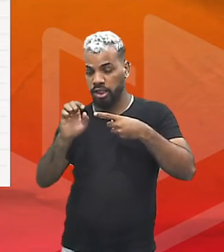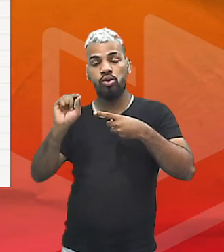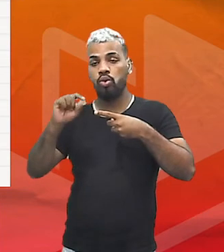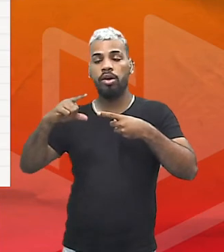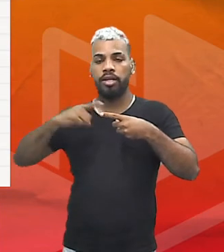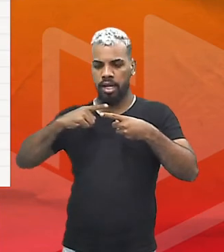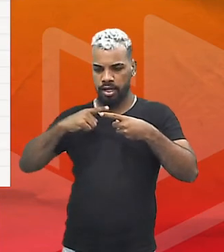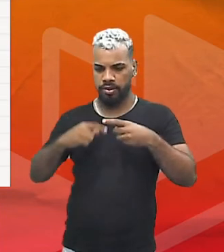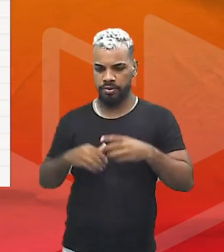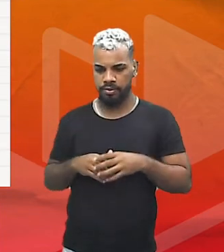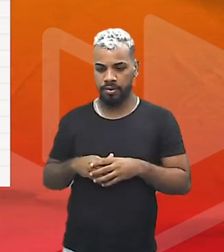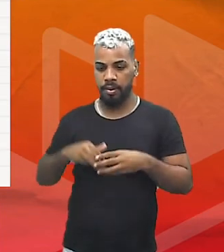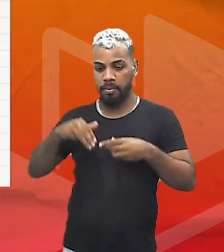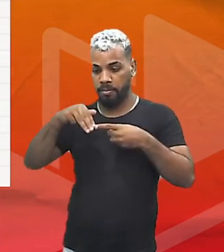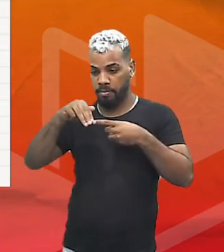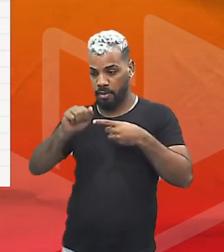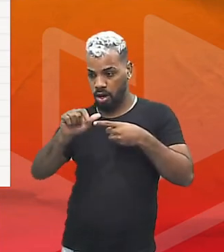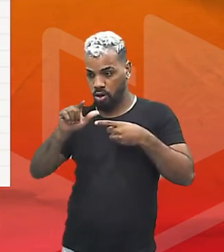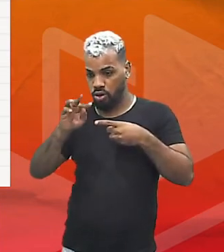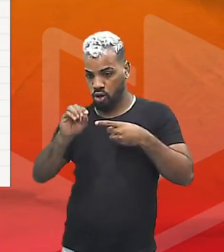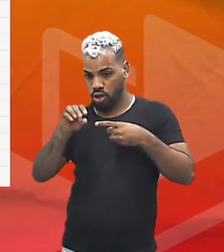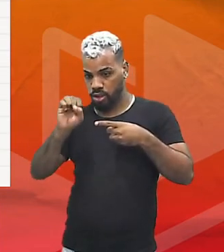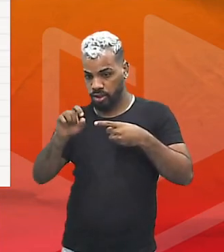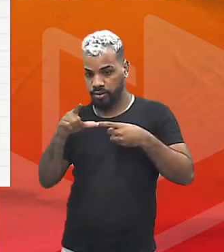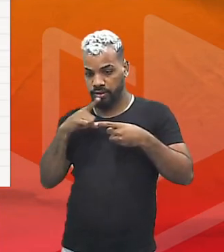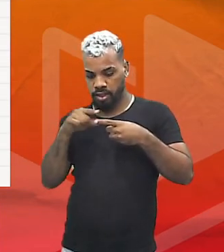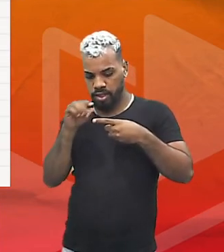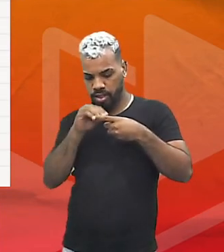ser assim ó é aqui que você tem glicose